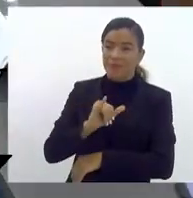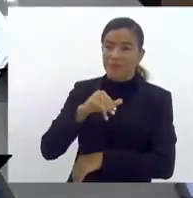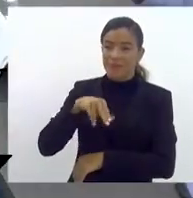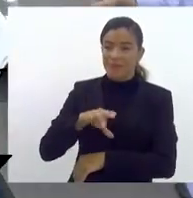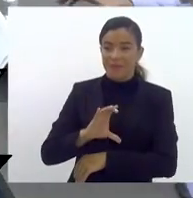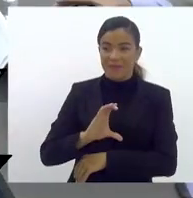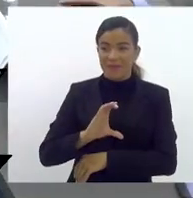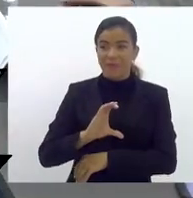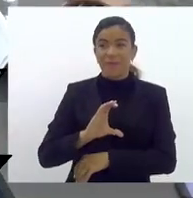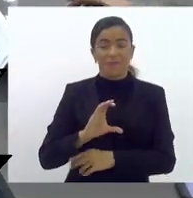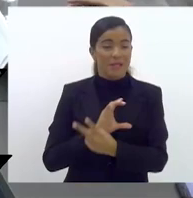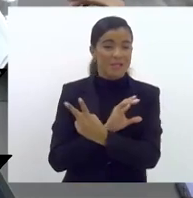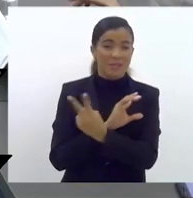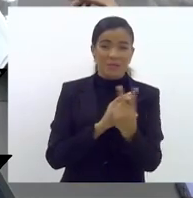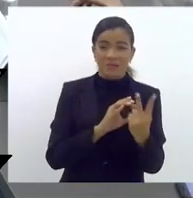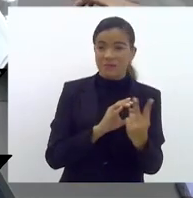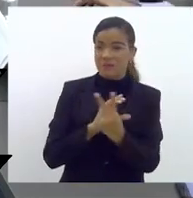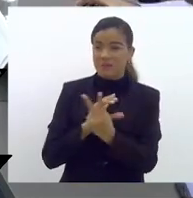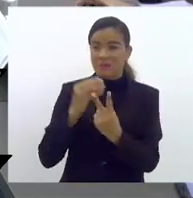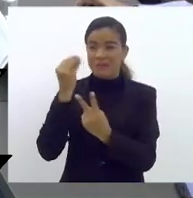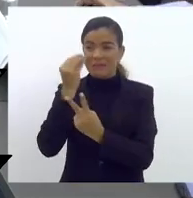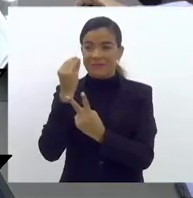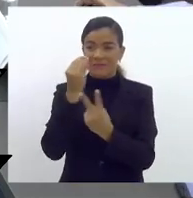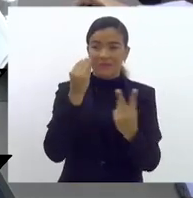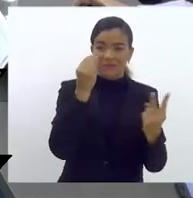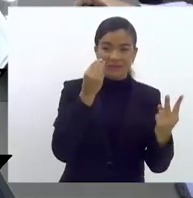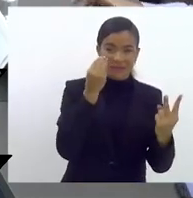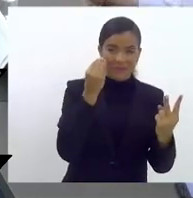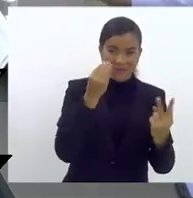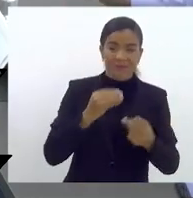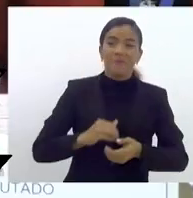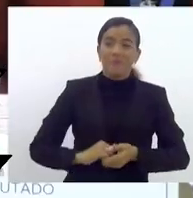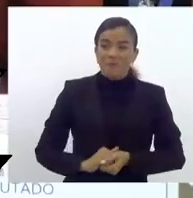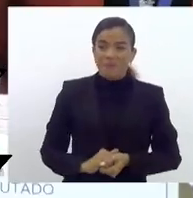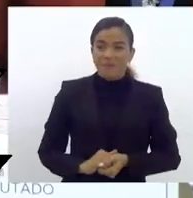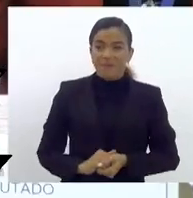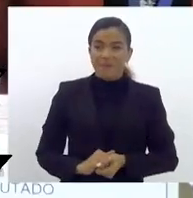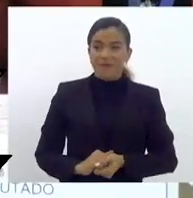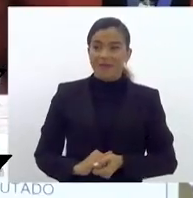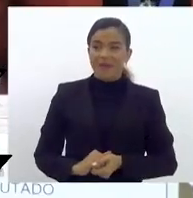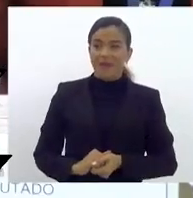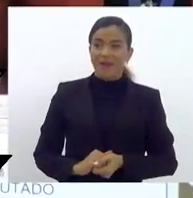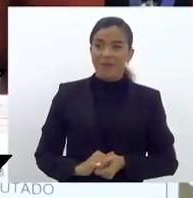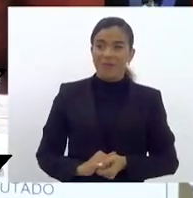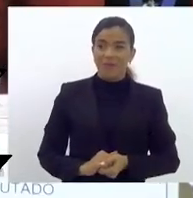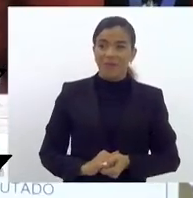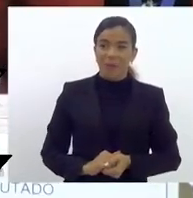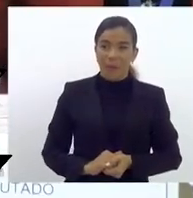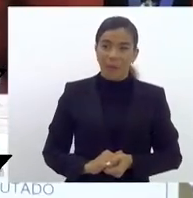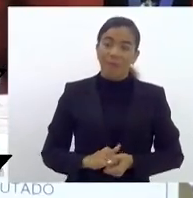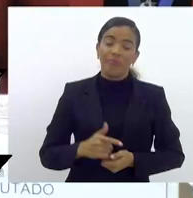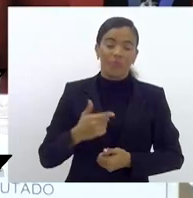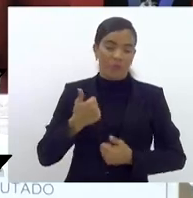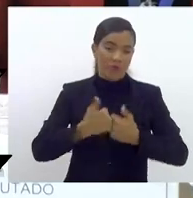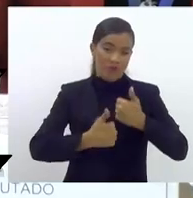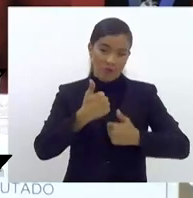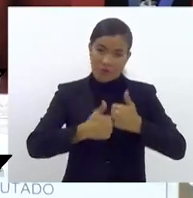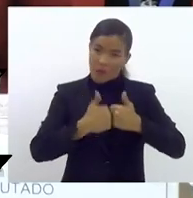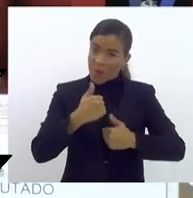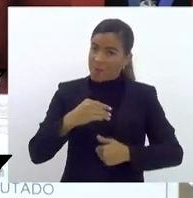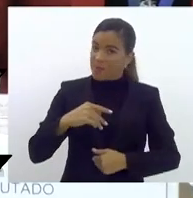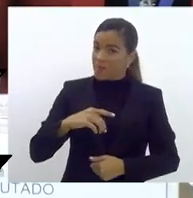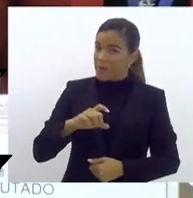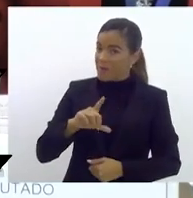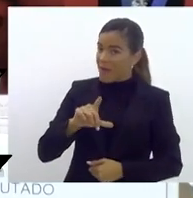as duas referências Parlamento então é pelada futebolística né a gente